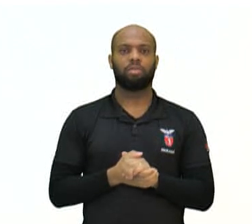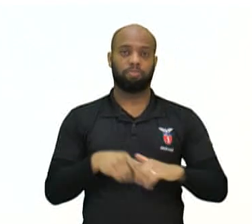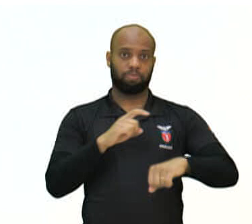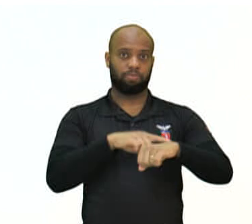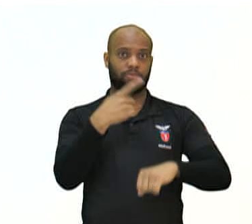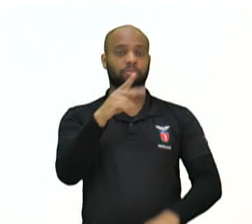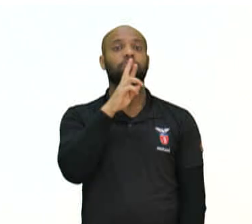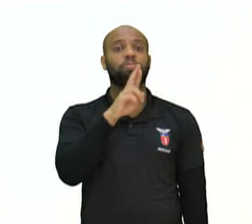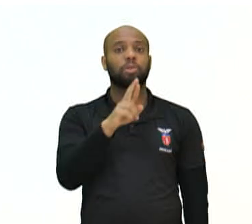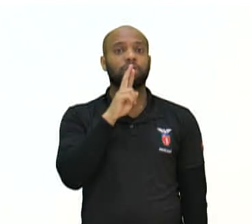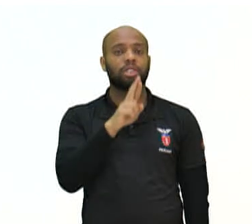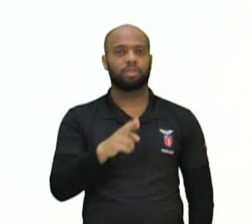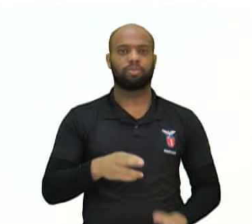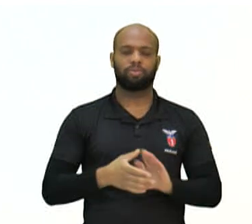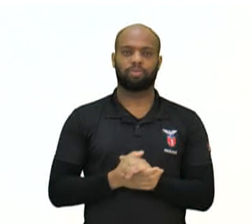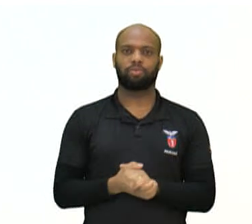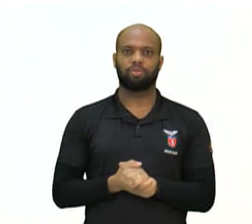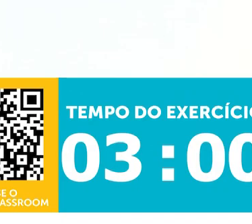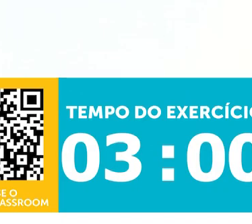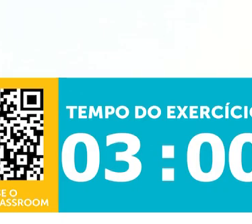responder.